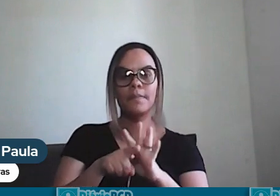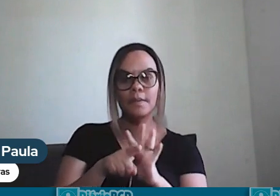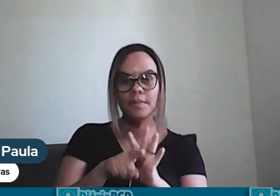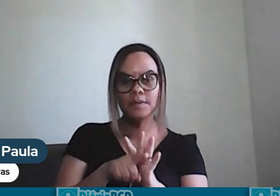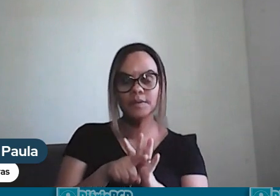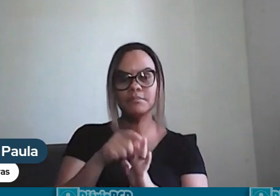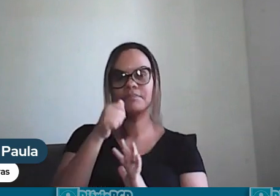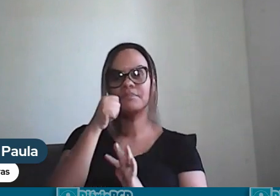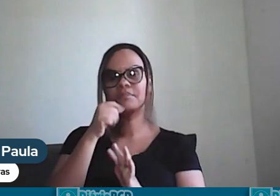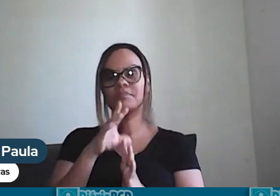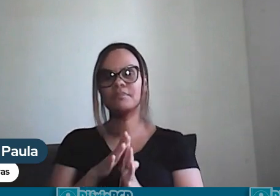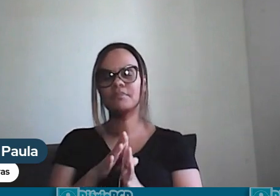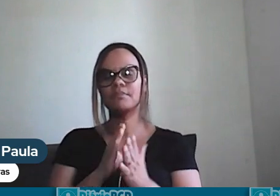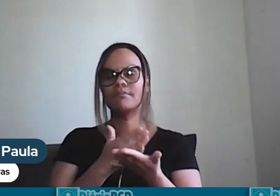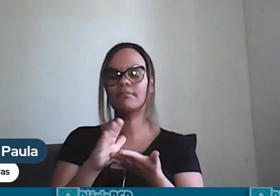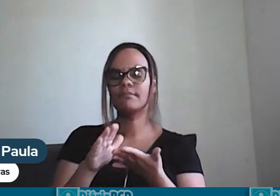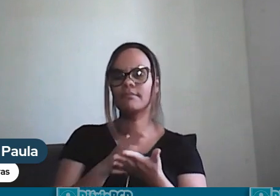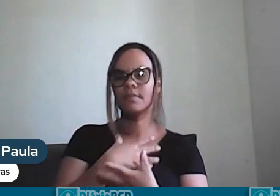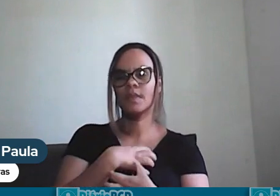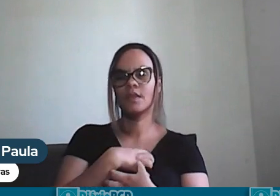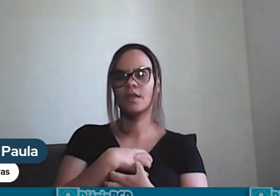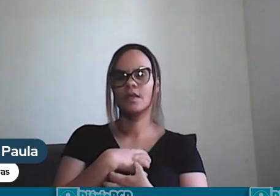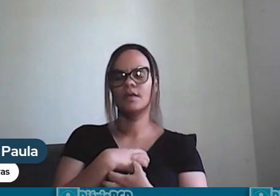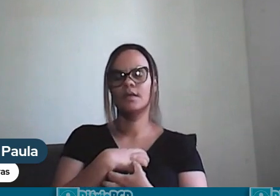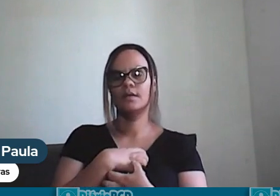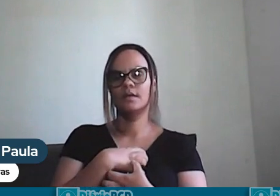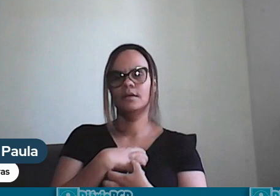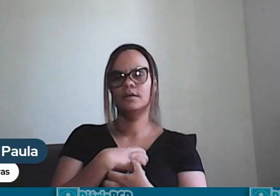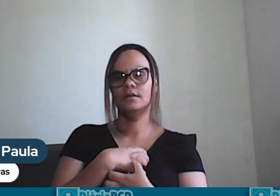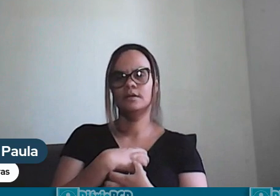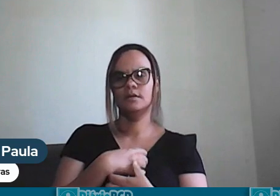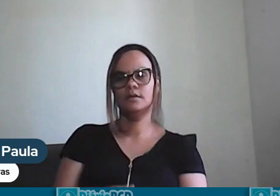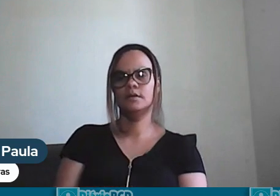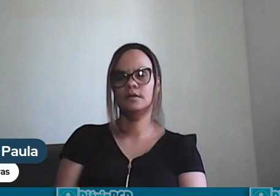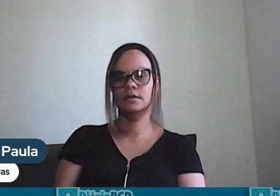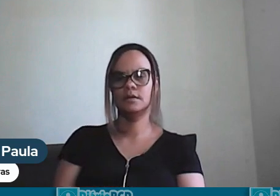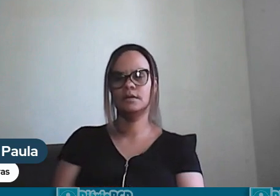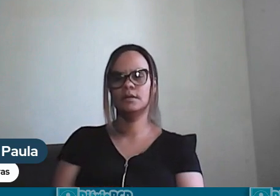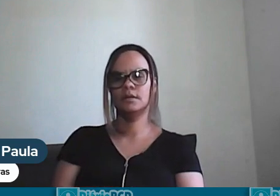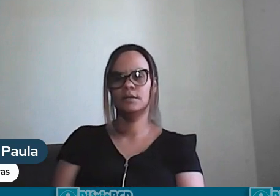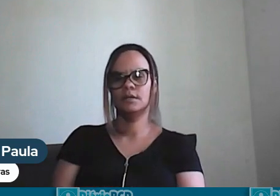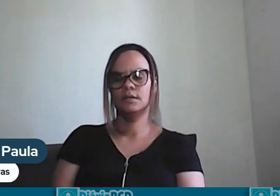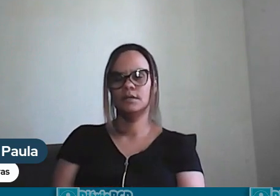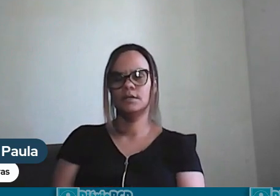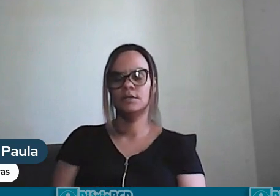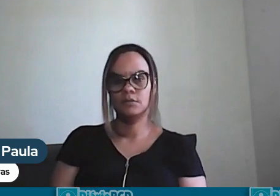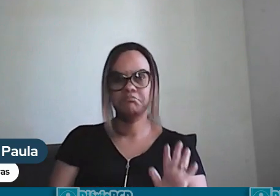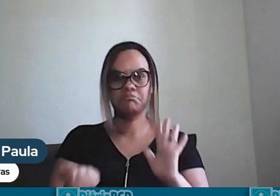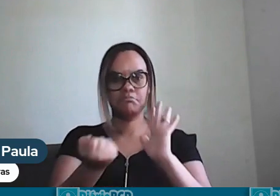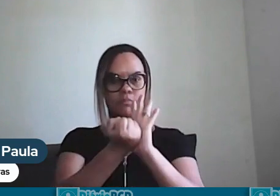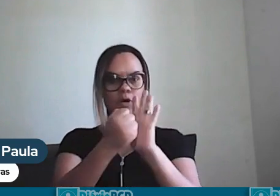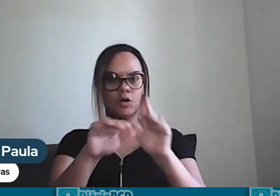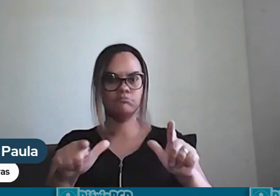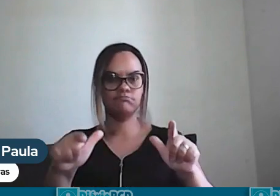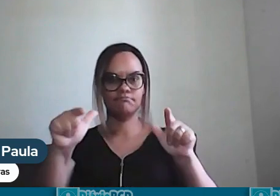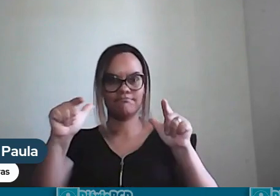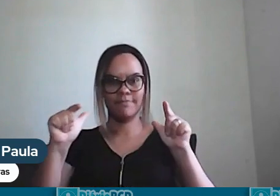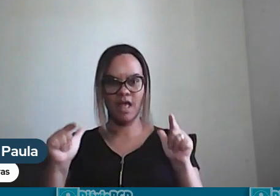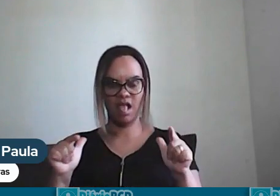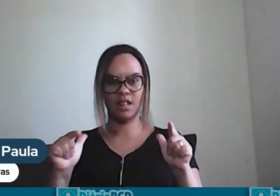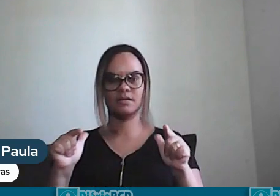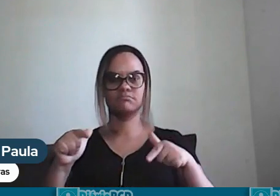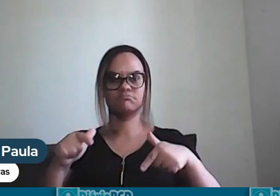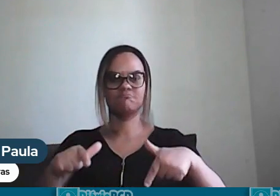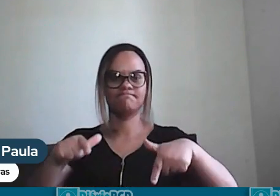em relação a algumas situações pontuais. A senhora falou em certificação, não é?